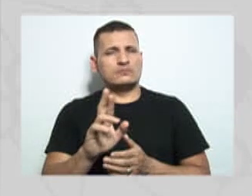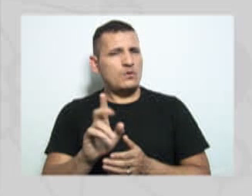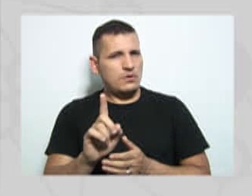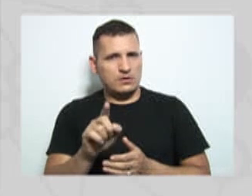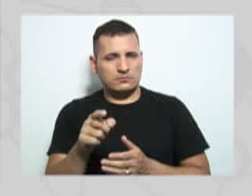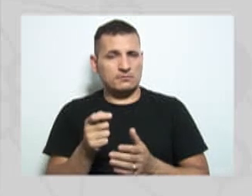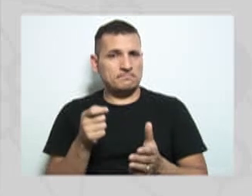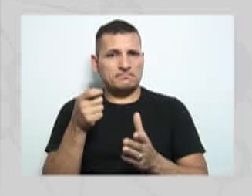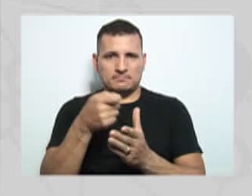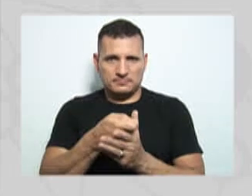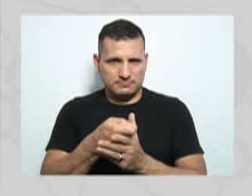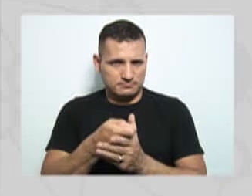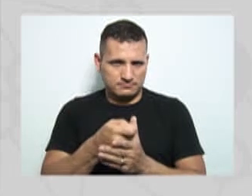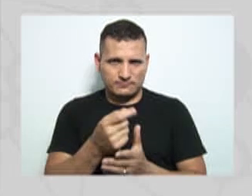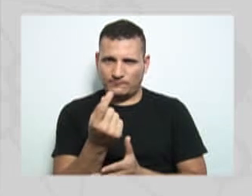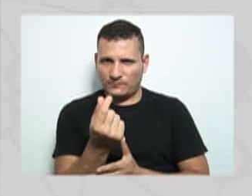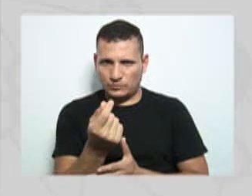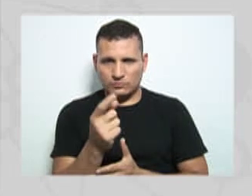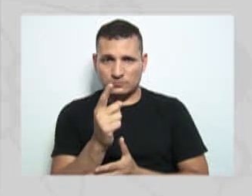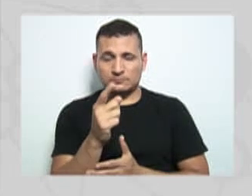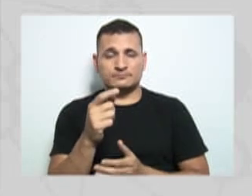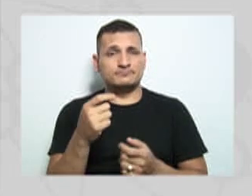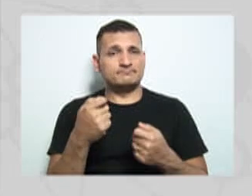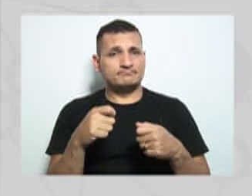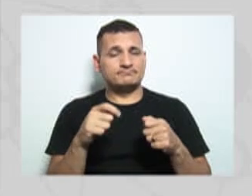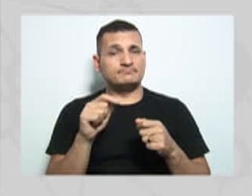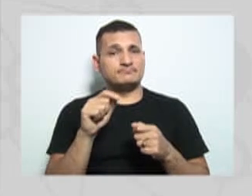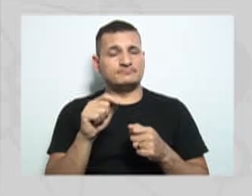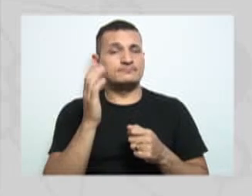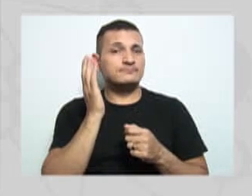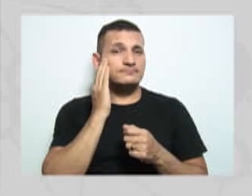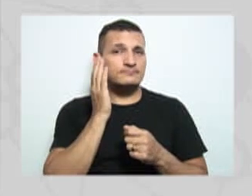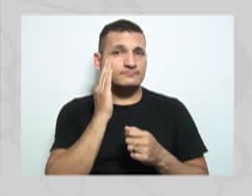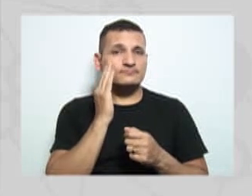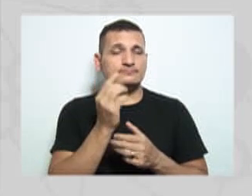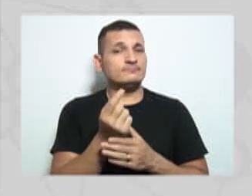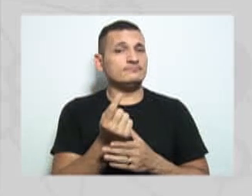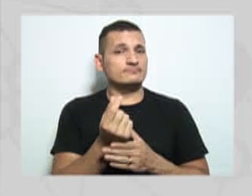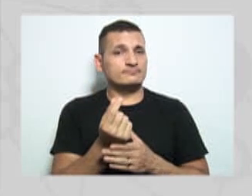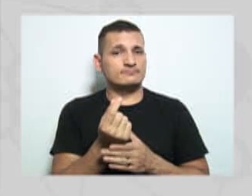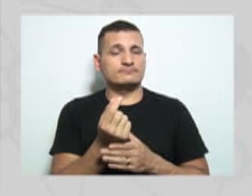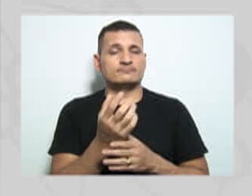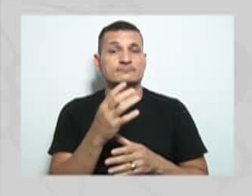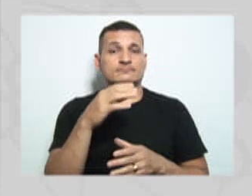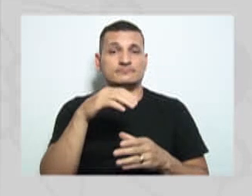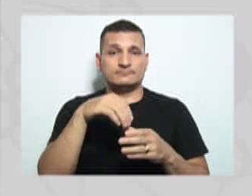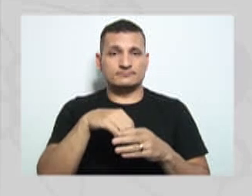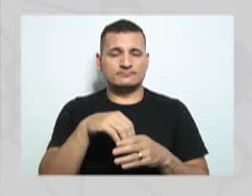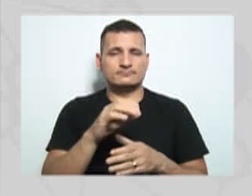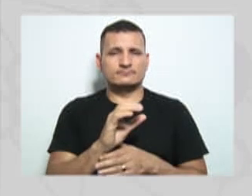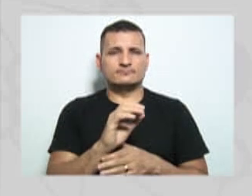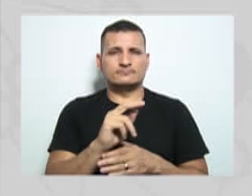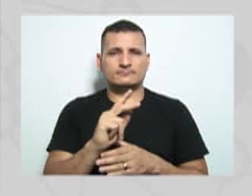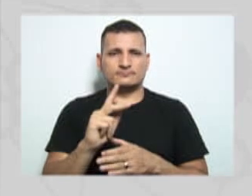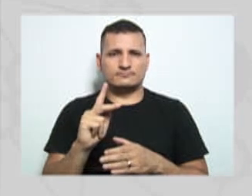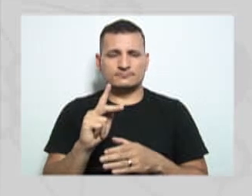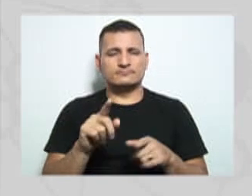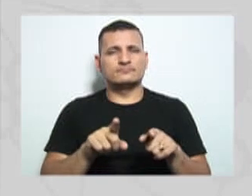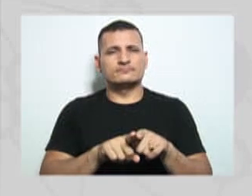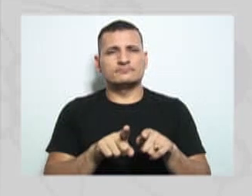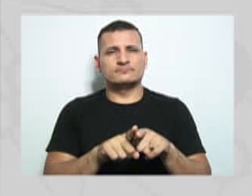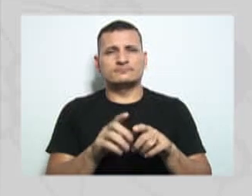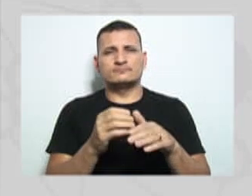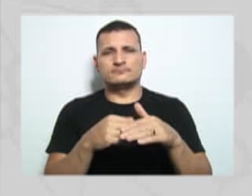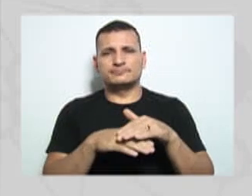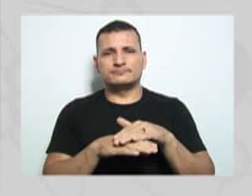de antemão. Existe o quê? Do respectivo capital integralizado, certo? E os